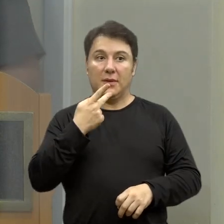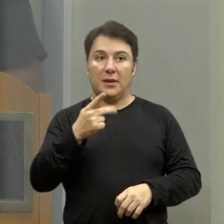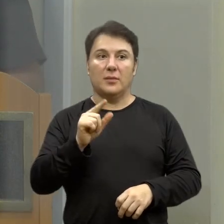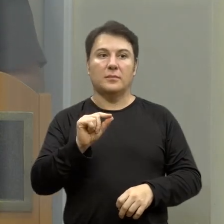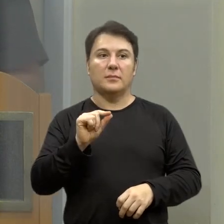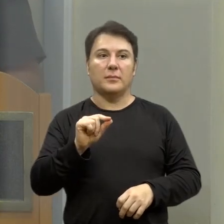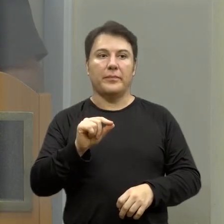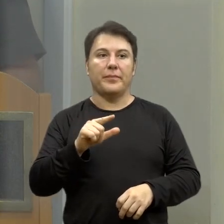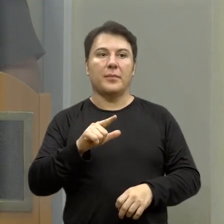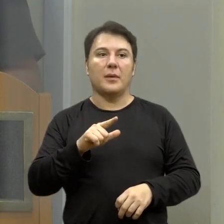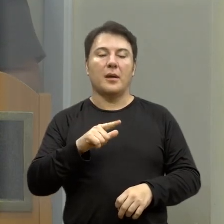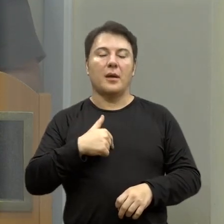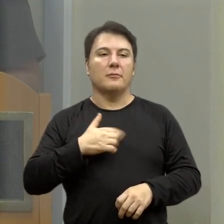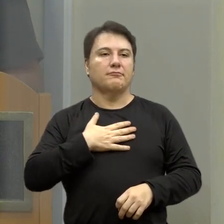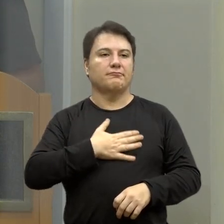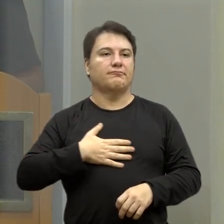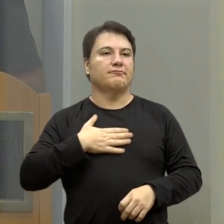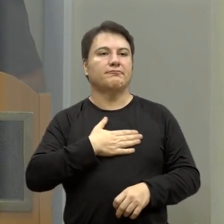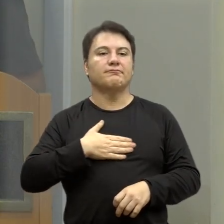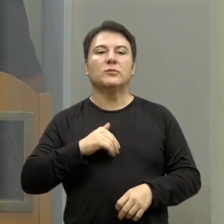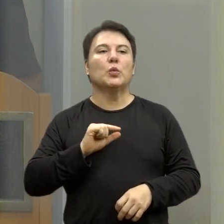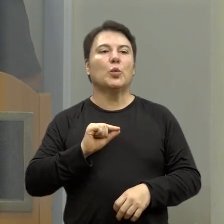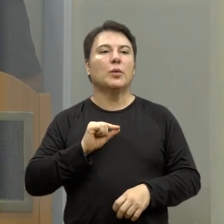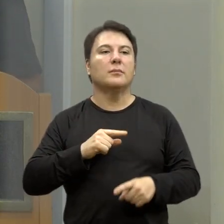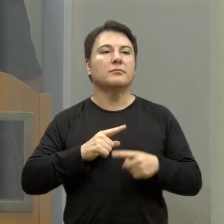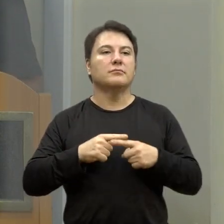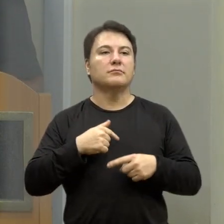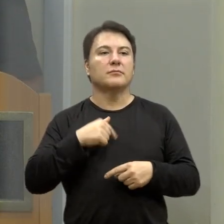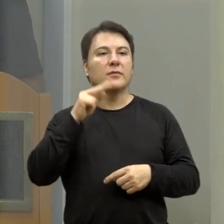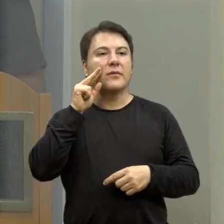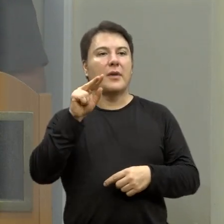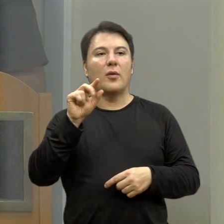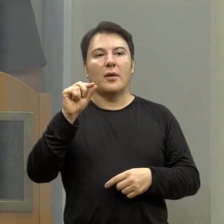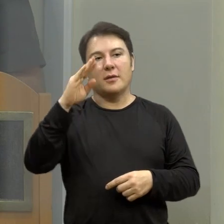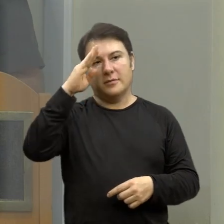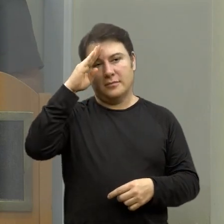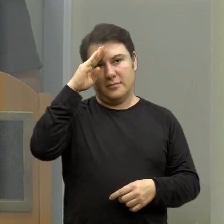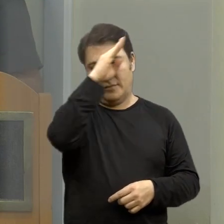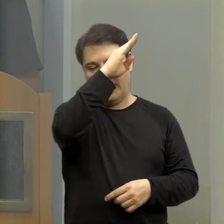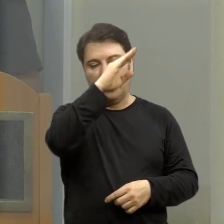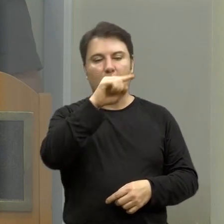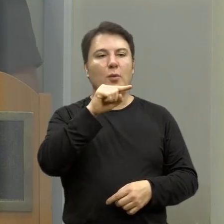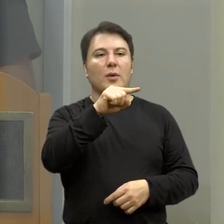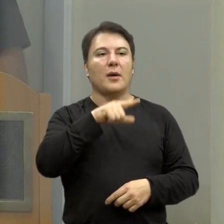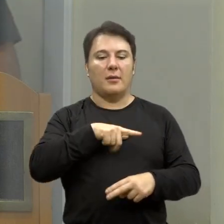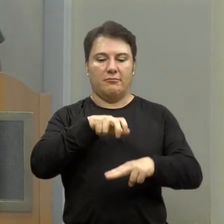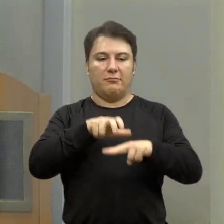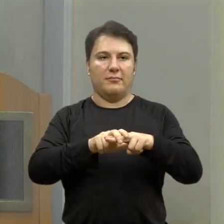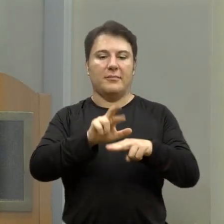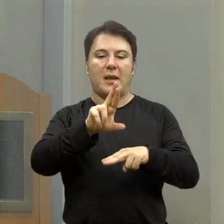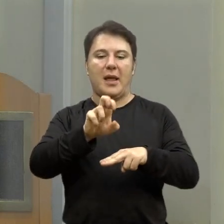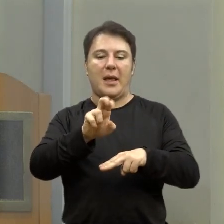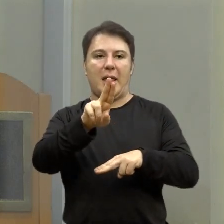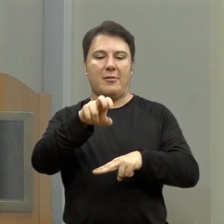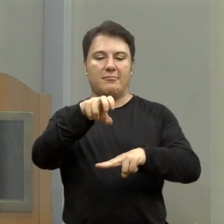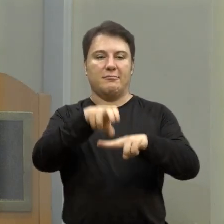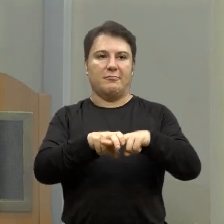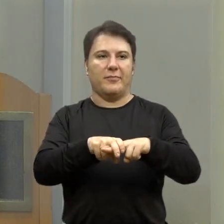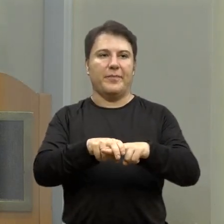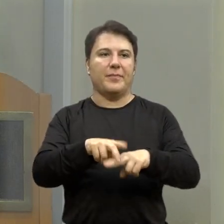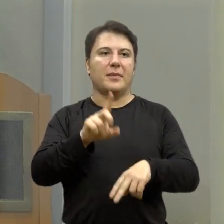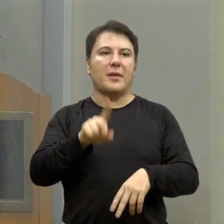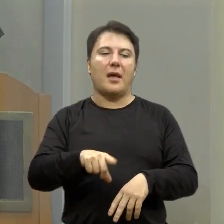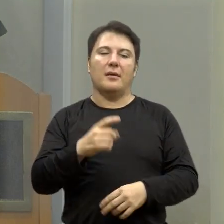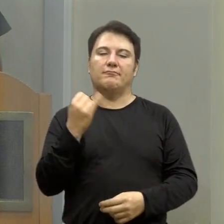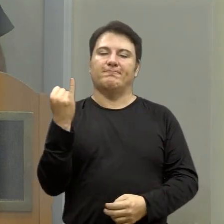registrando a satisfação, presidente, que é poder ver Jair Bolsonaro no banco dos réus. Isso é